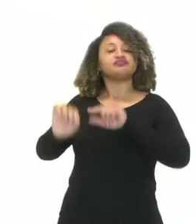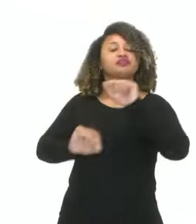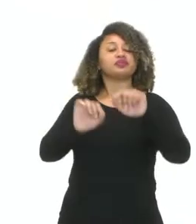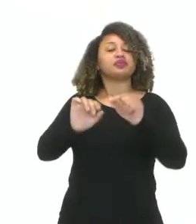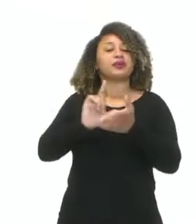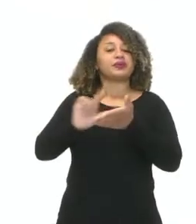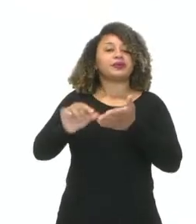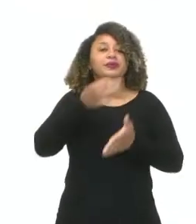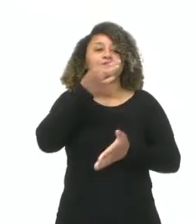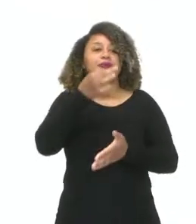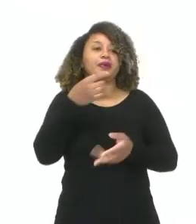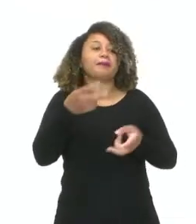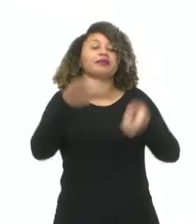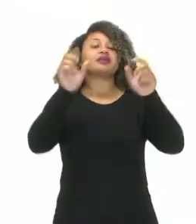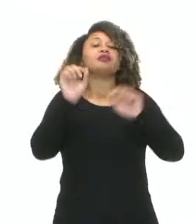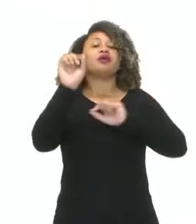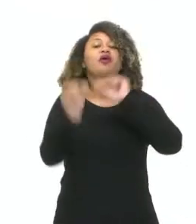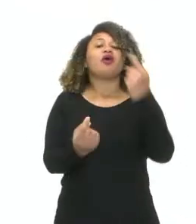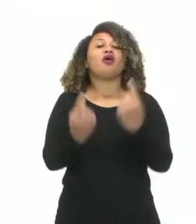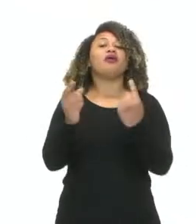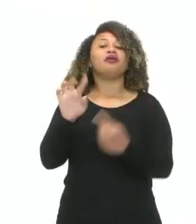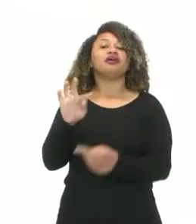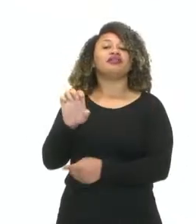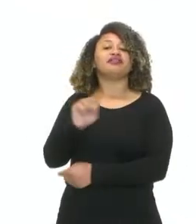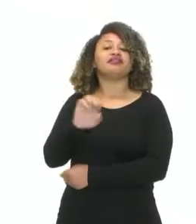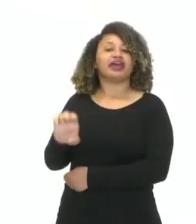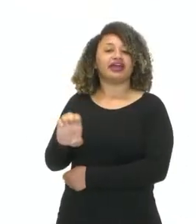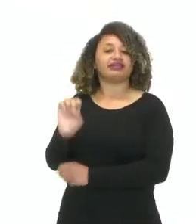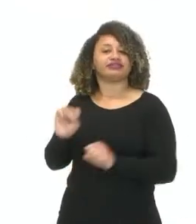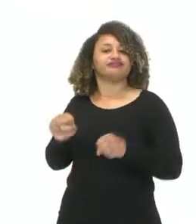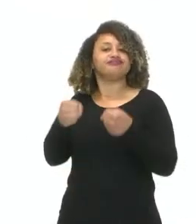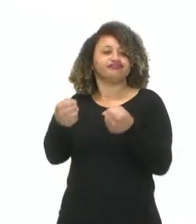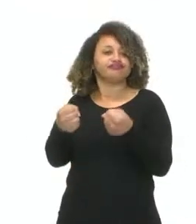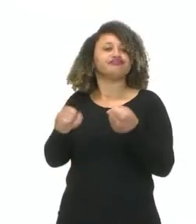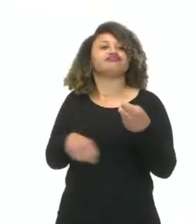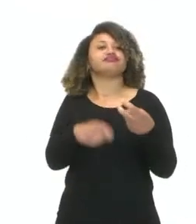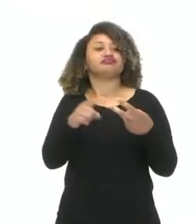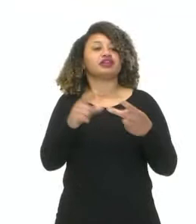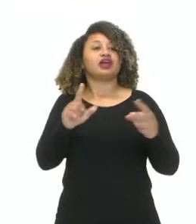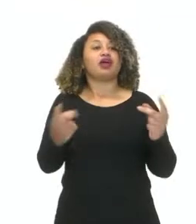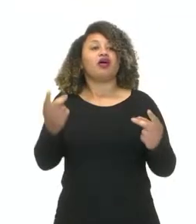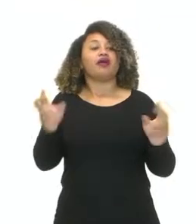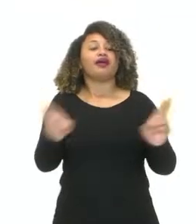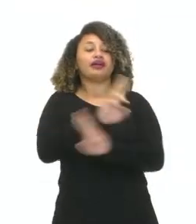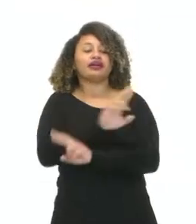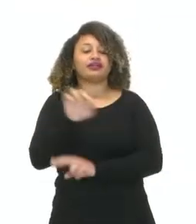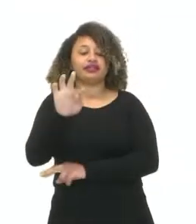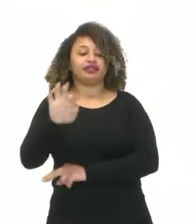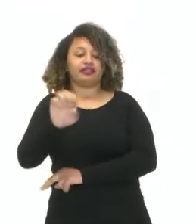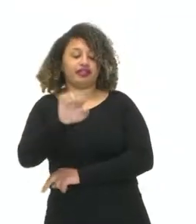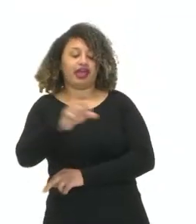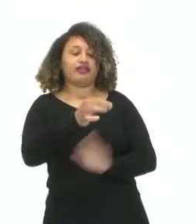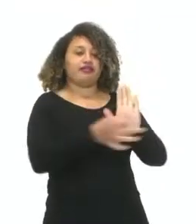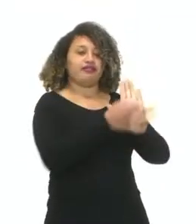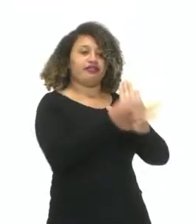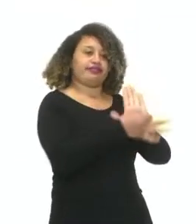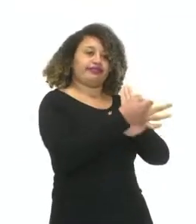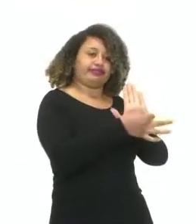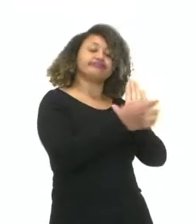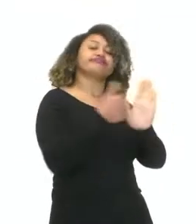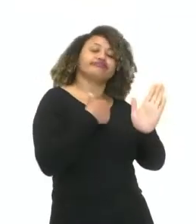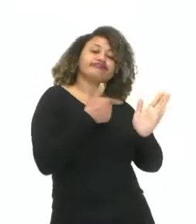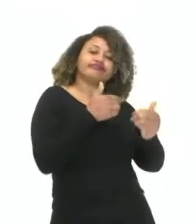A tese defendida, né? Estabelecer relação entre a tese e os argumentos oferecidos para sustentá-la.